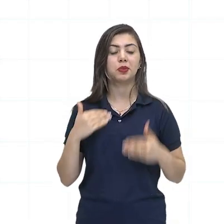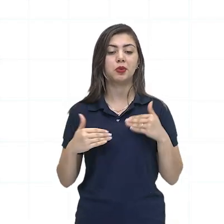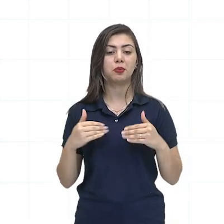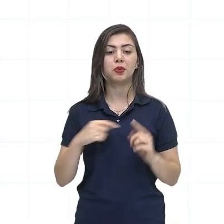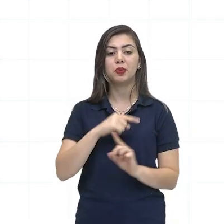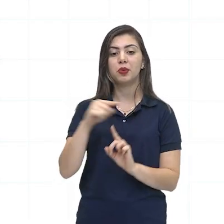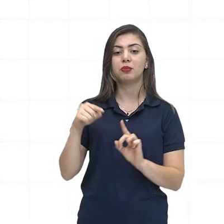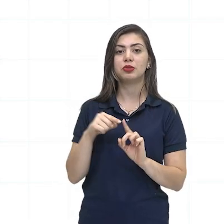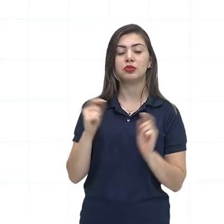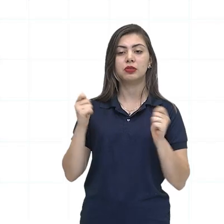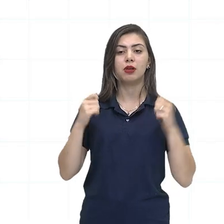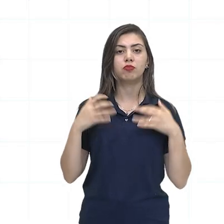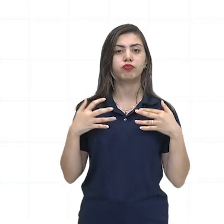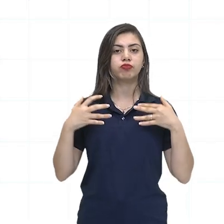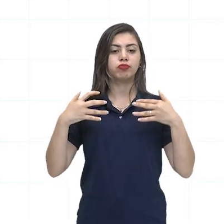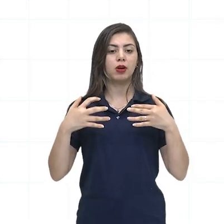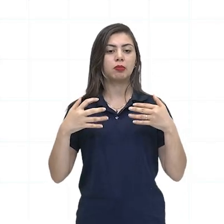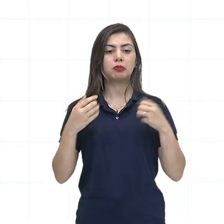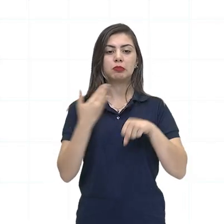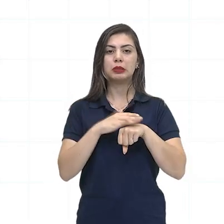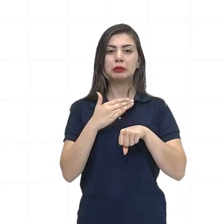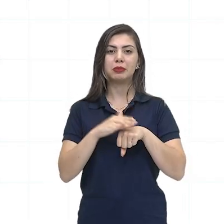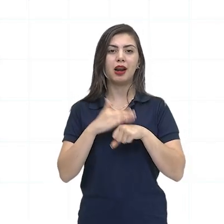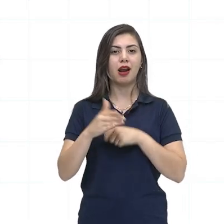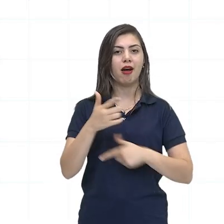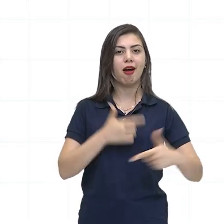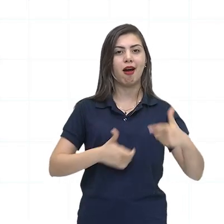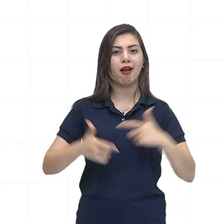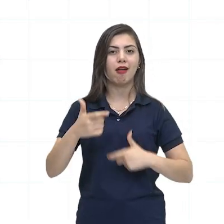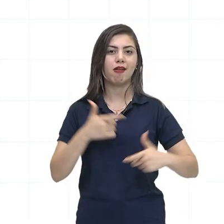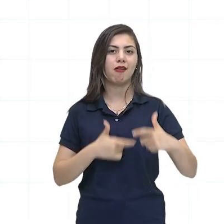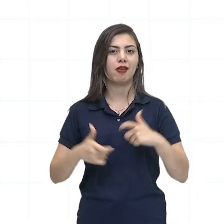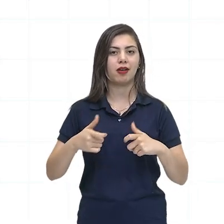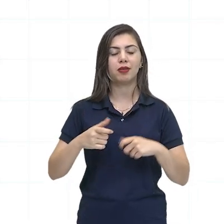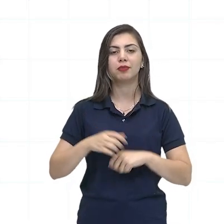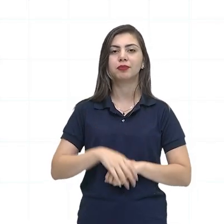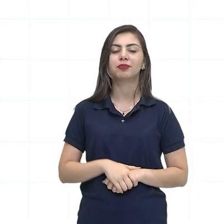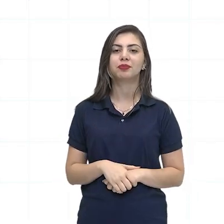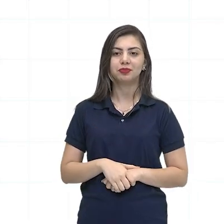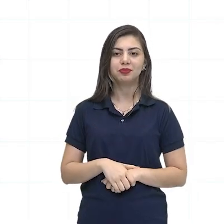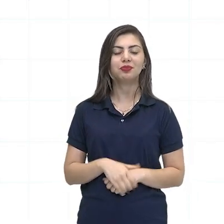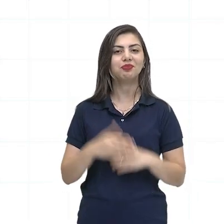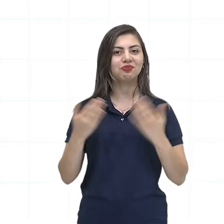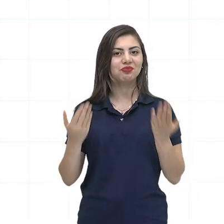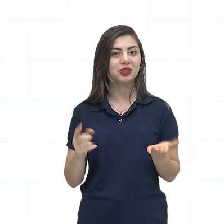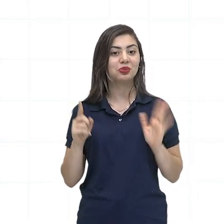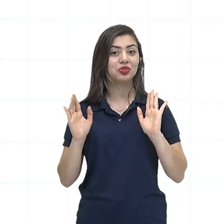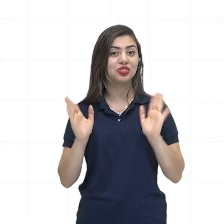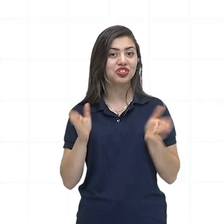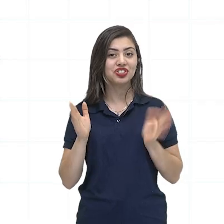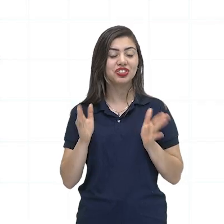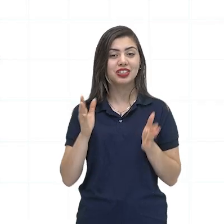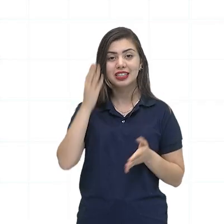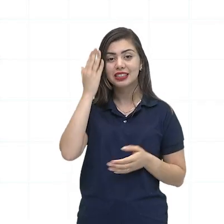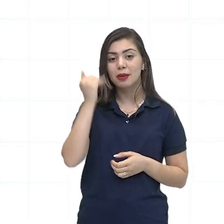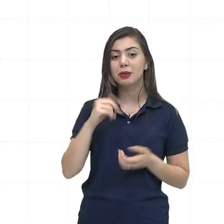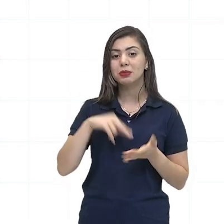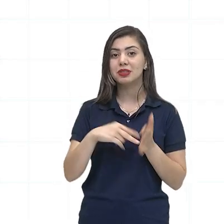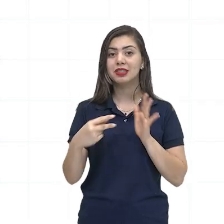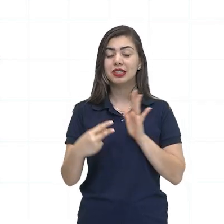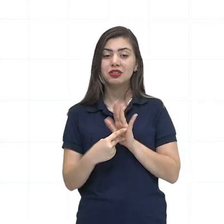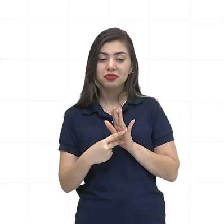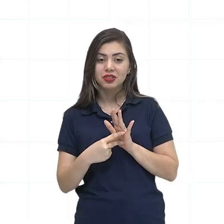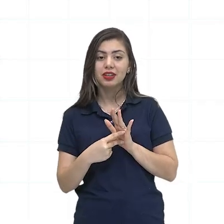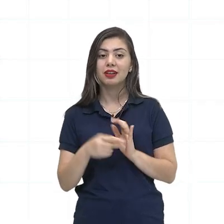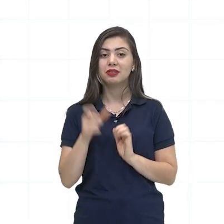exercícios físicos como forma de cultuar o corpo e se preparar para a guerra. Certo? Agora que a gente sabe de onde vem